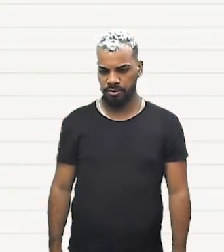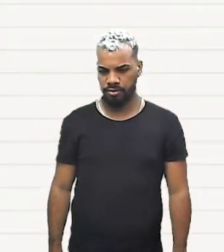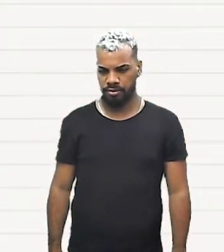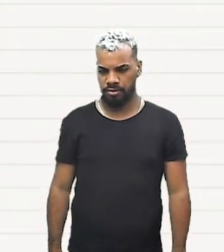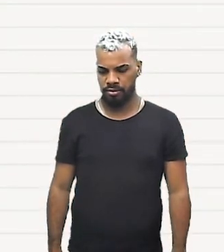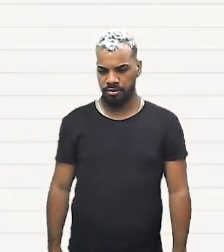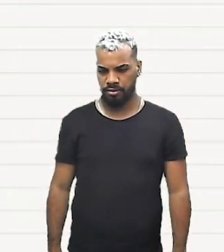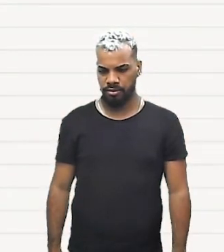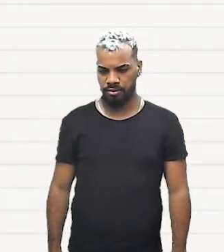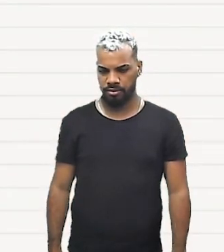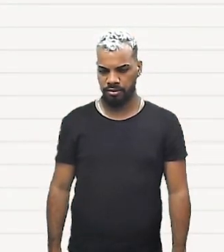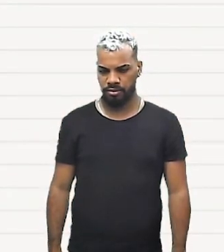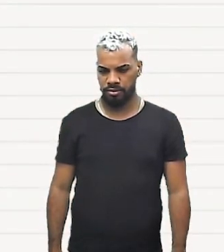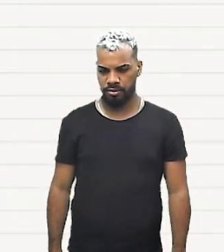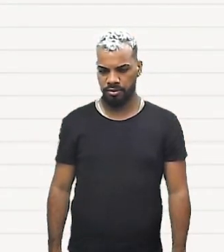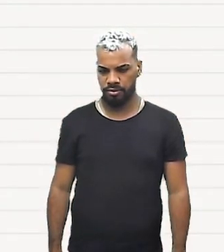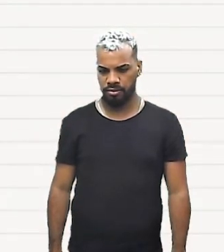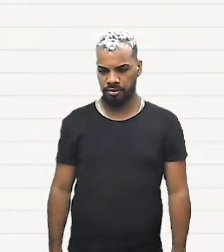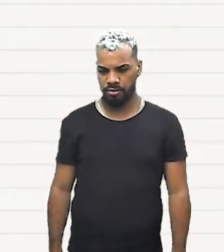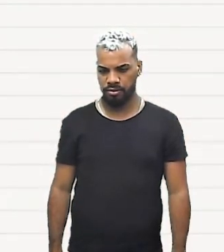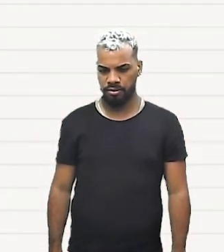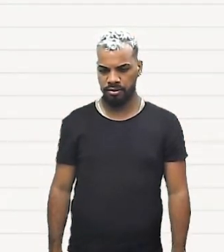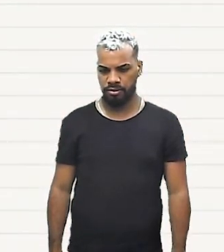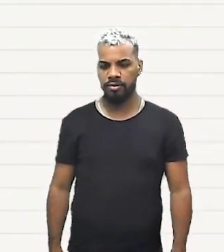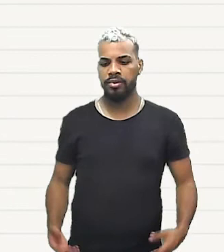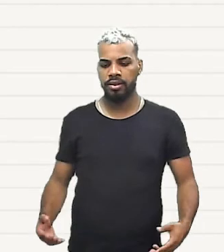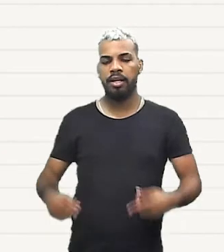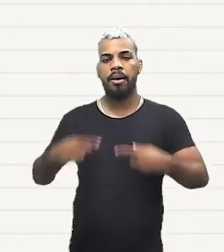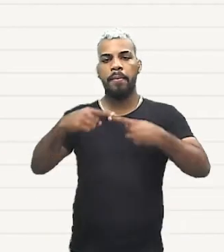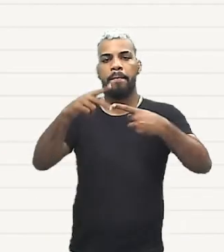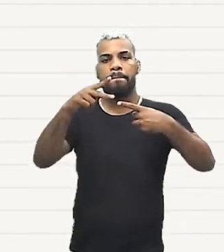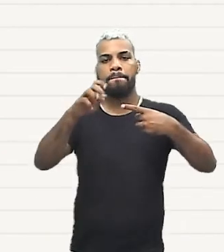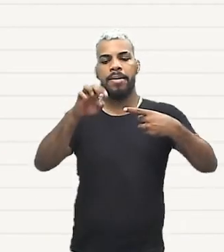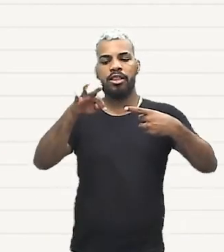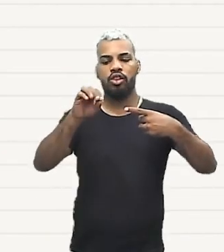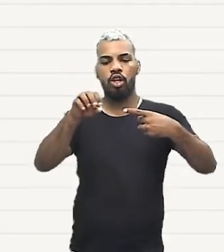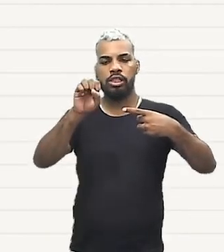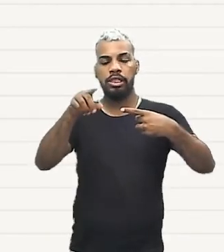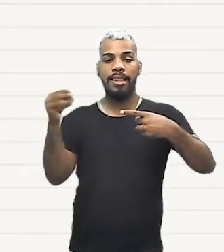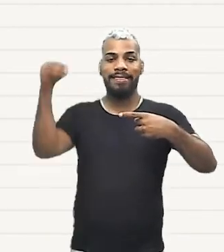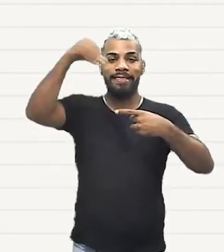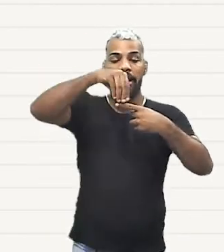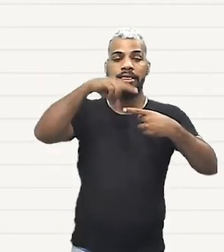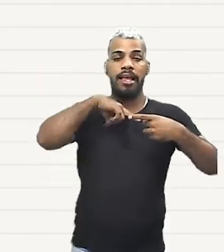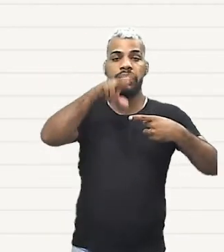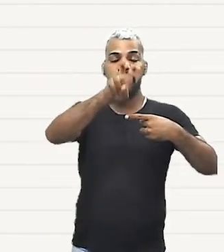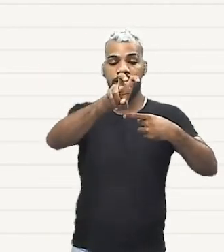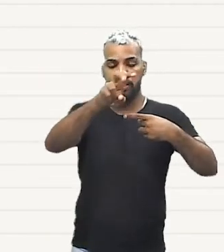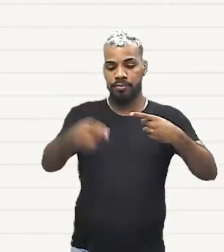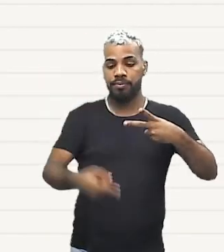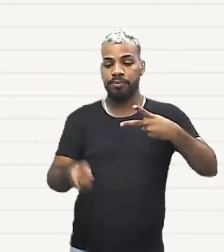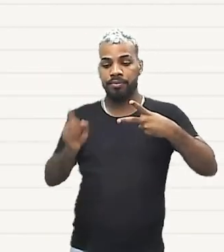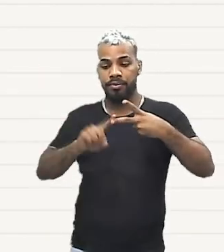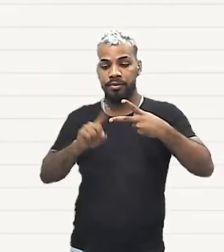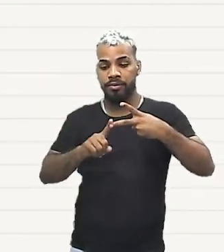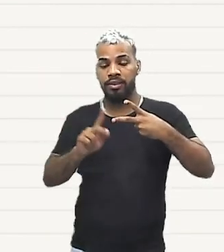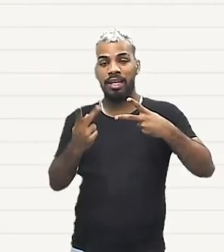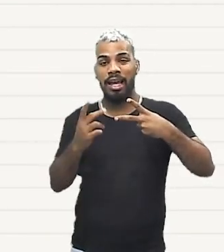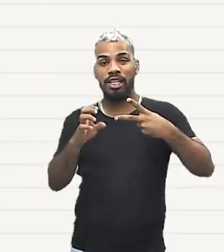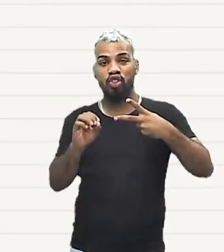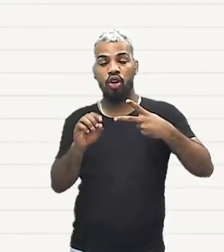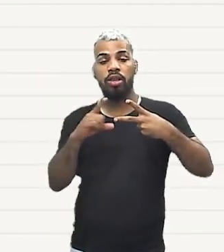principais pentose porque só vai ter cinco carbonos na composição êxodose porque vai ter